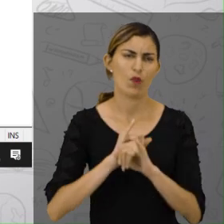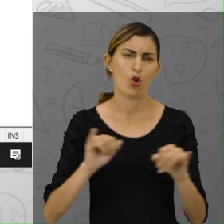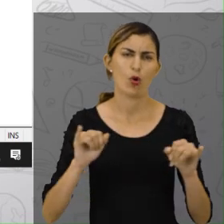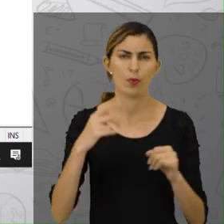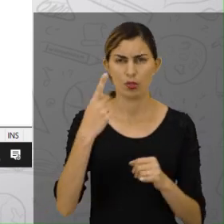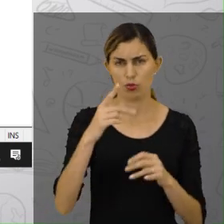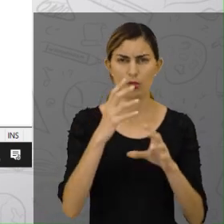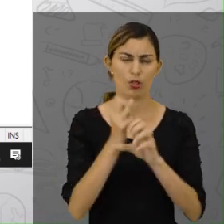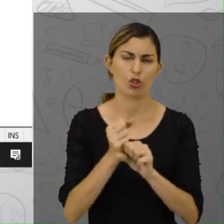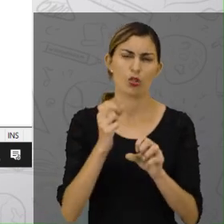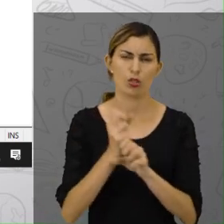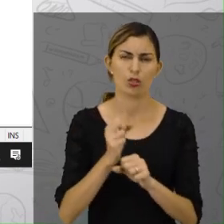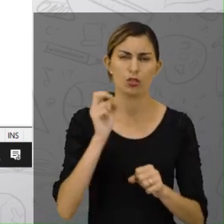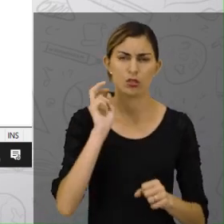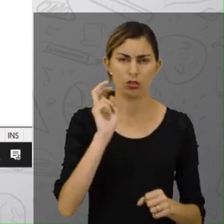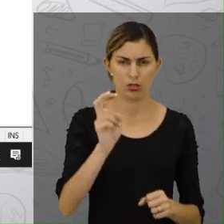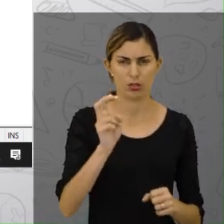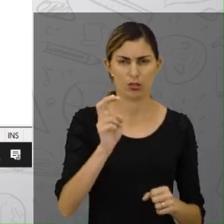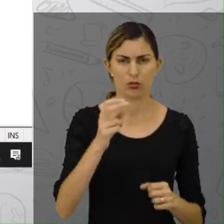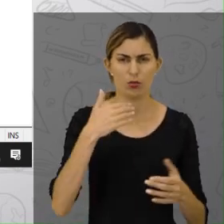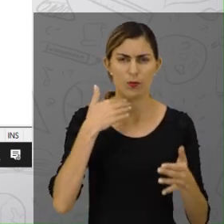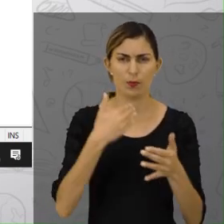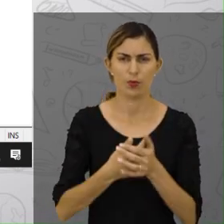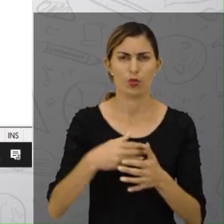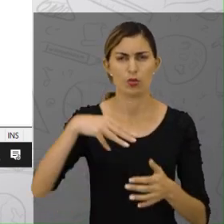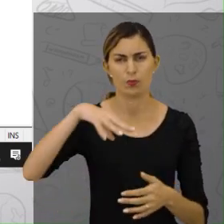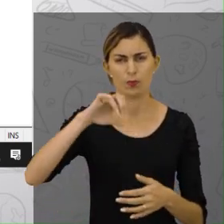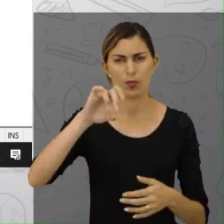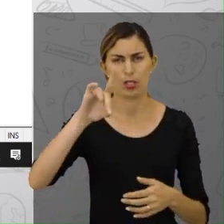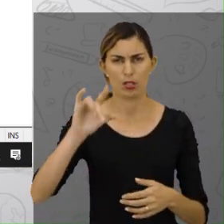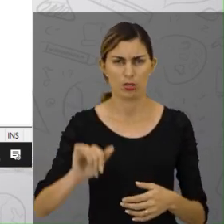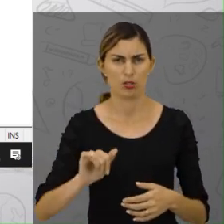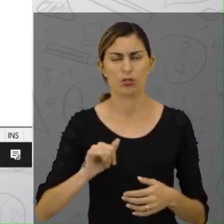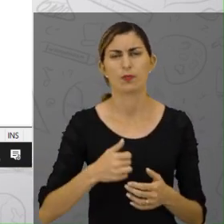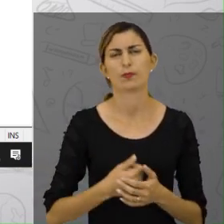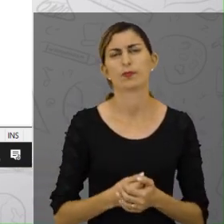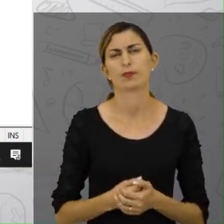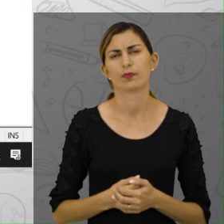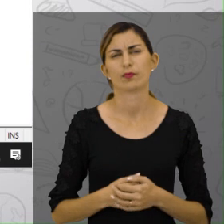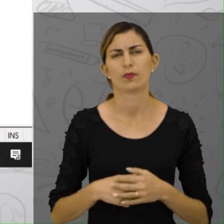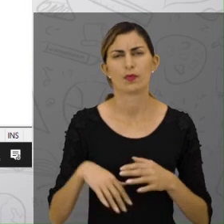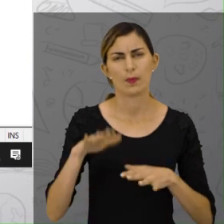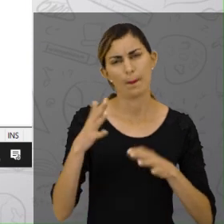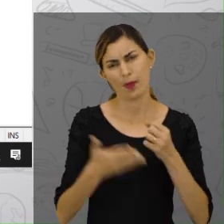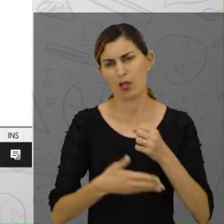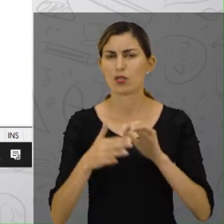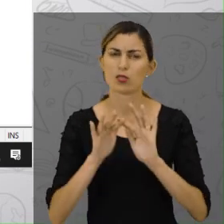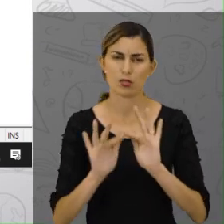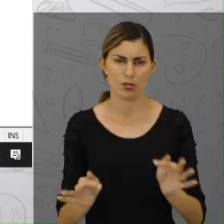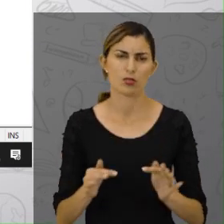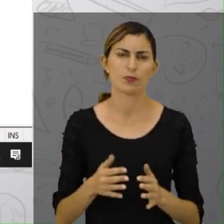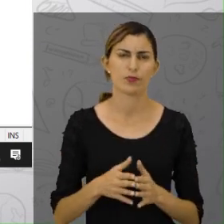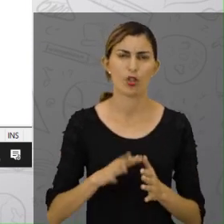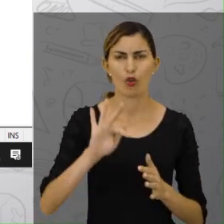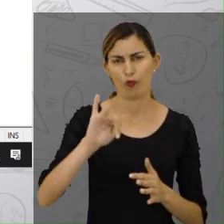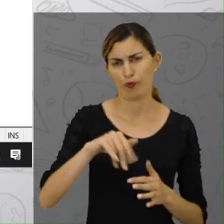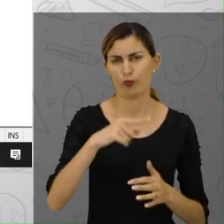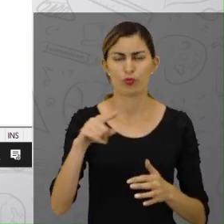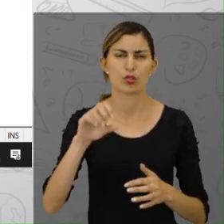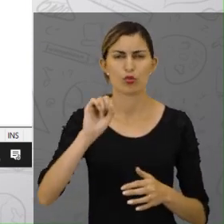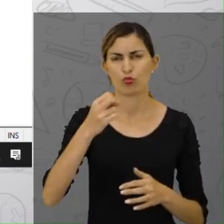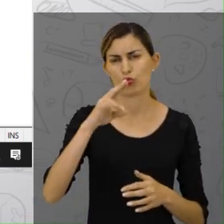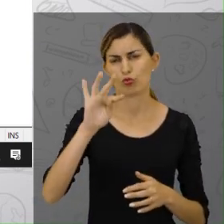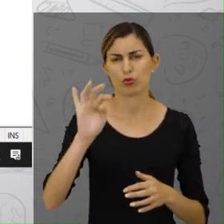informando que a sua nota é 5, você está próximo da média. Então, basicamente é isso. A